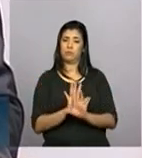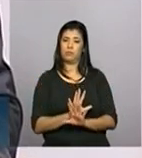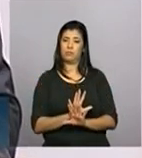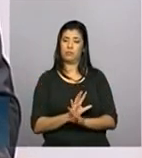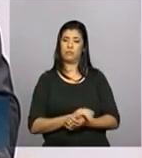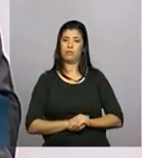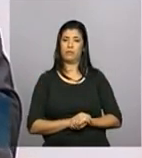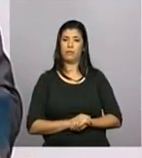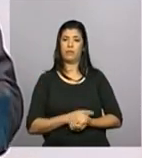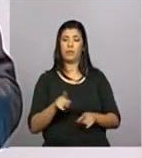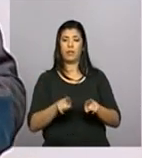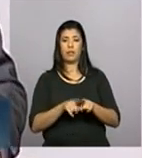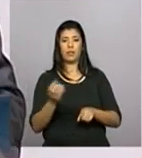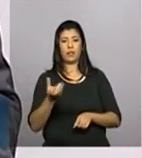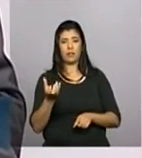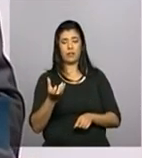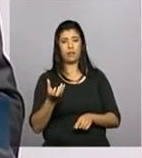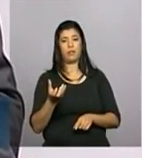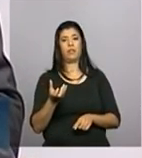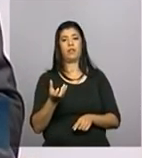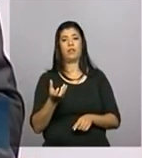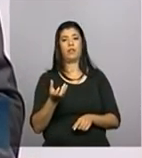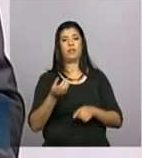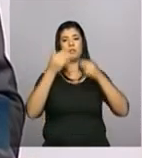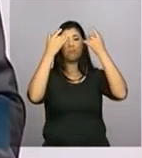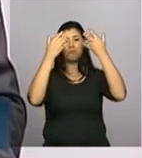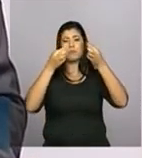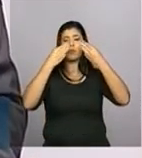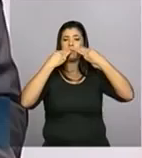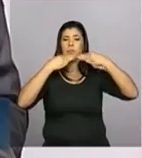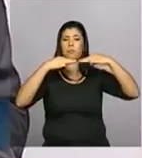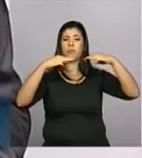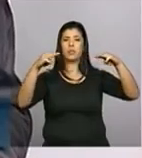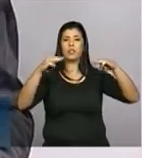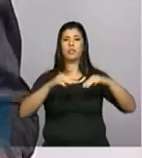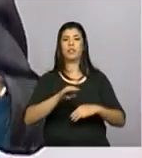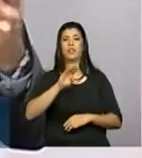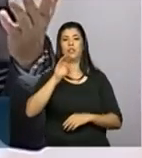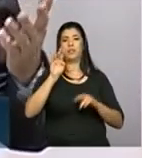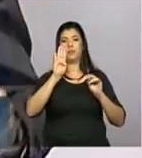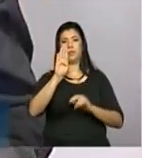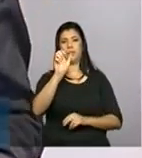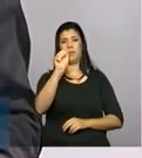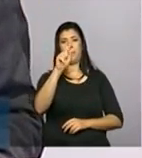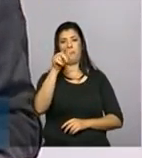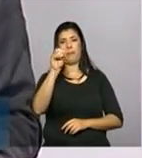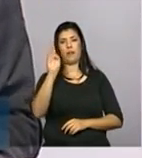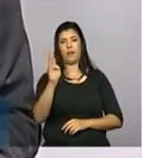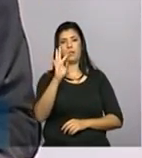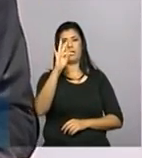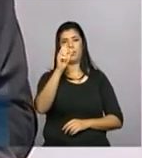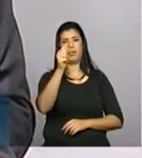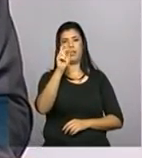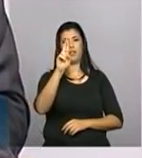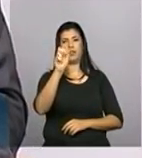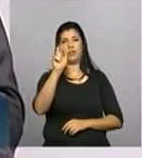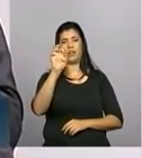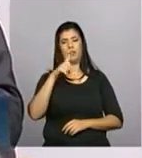finalizar, quero deixar aqui uma mensagem do Barão de Tararé, porque eu acho que é um momento de